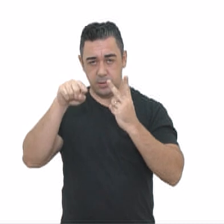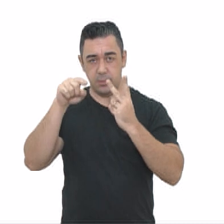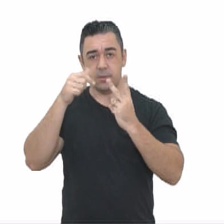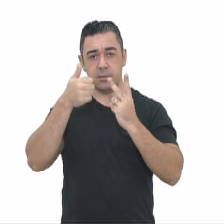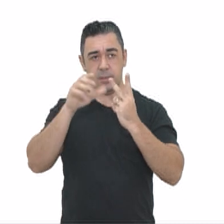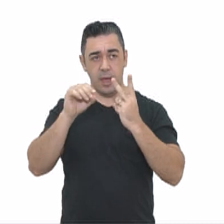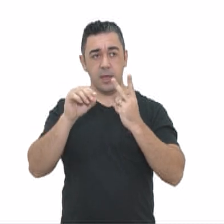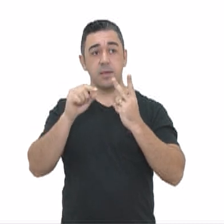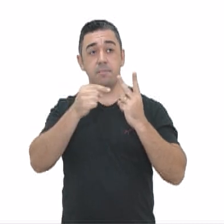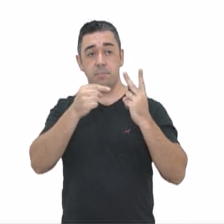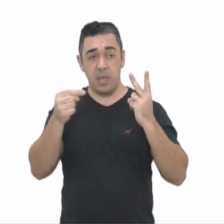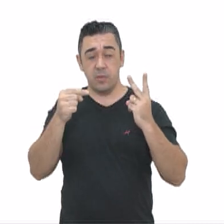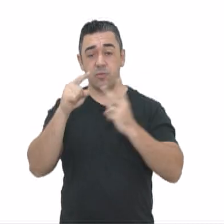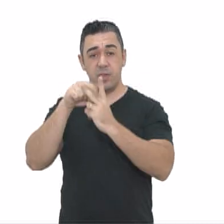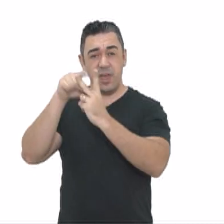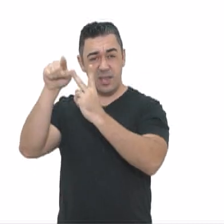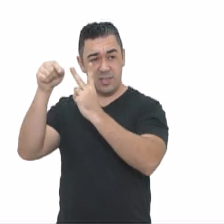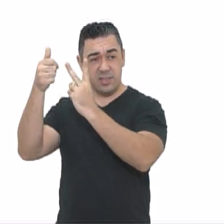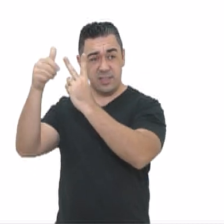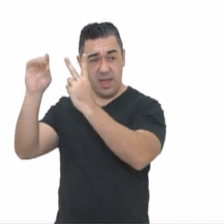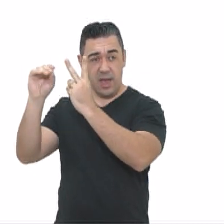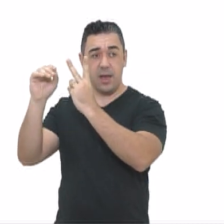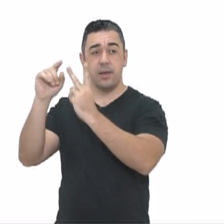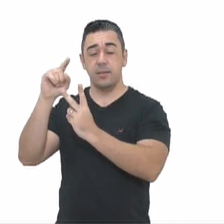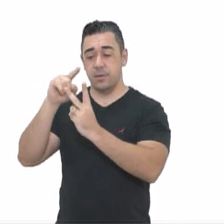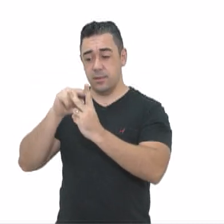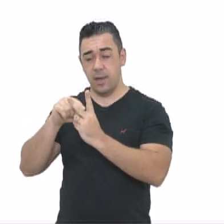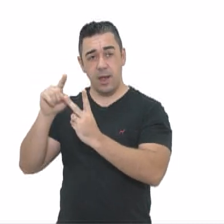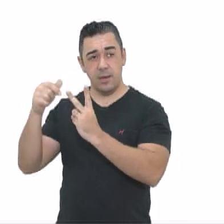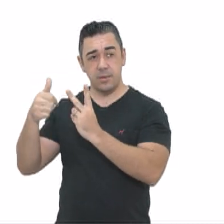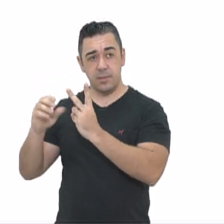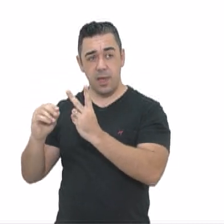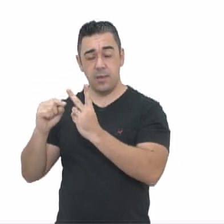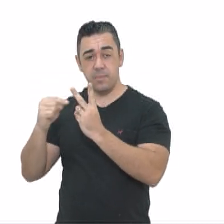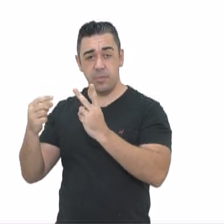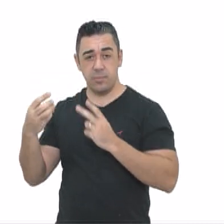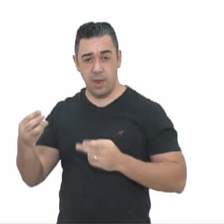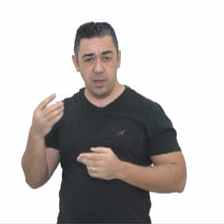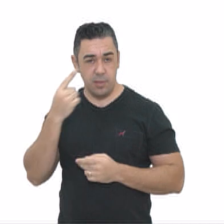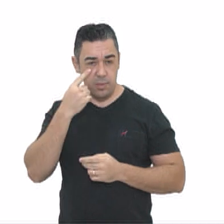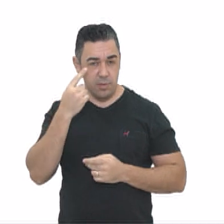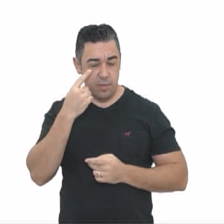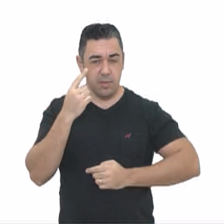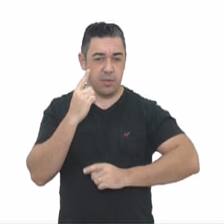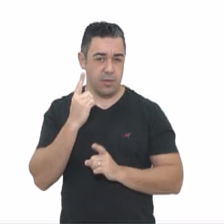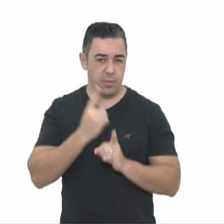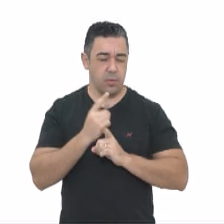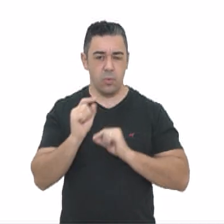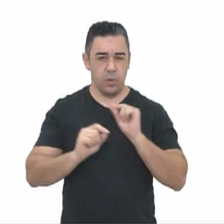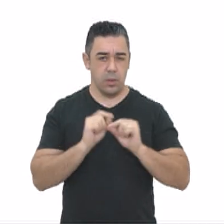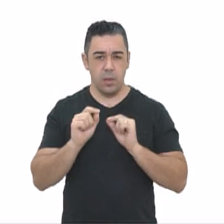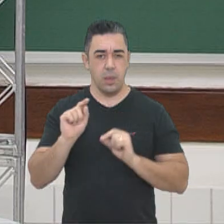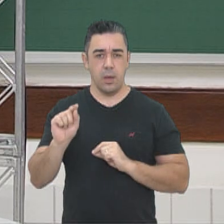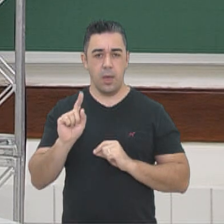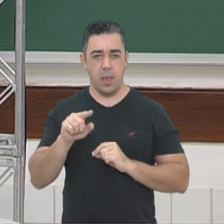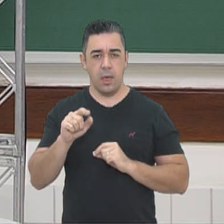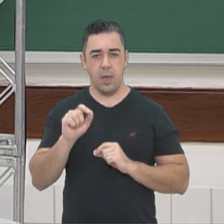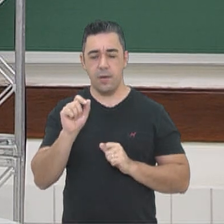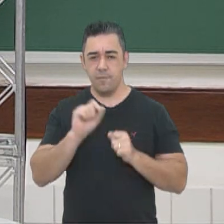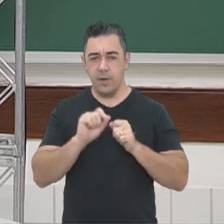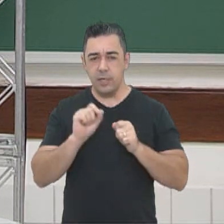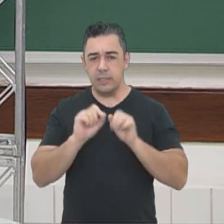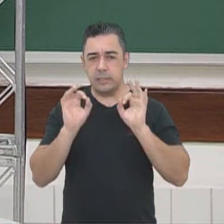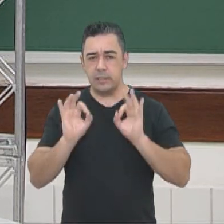10 menos 3. Aqui nós temos uma coisinha conhecida, nosso velho amigo racionalização, nossa